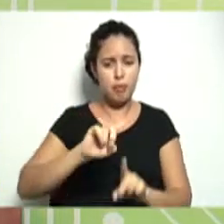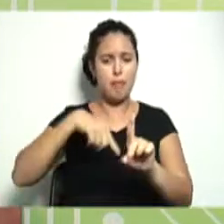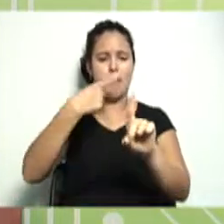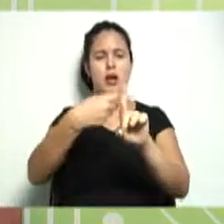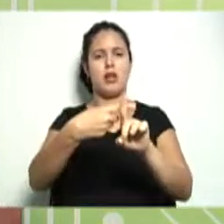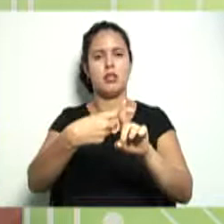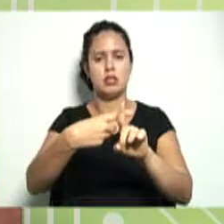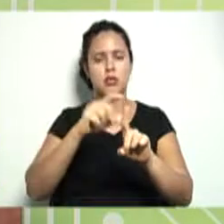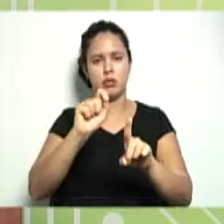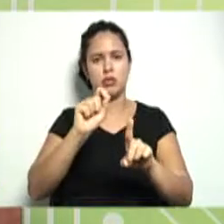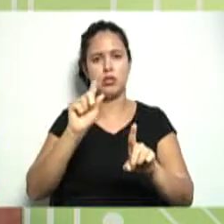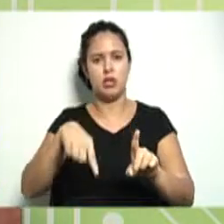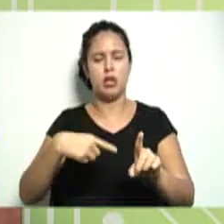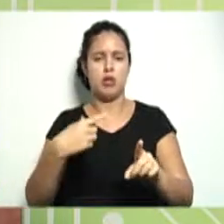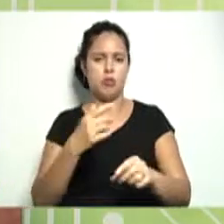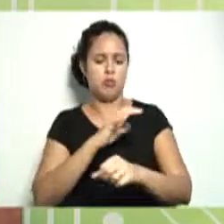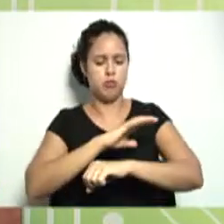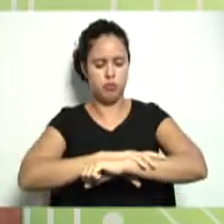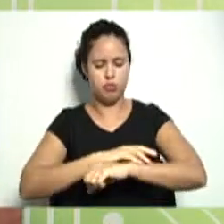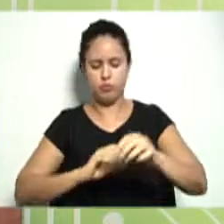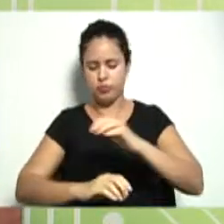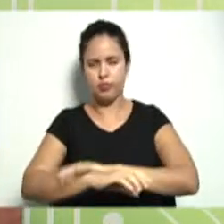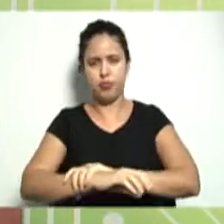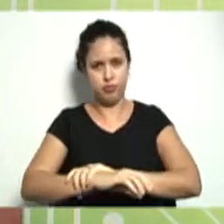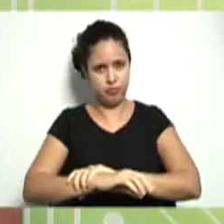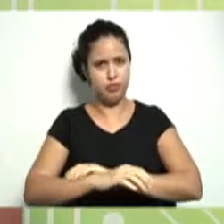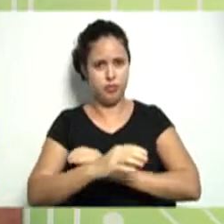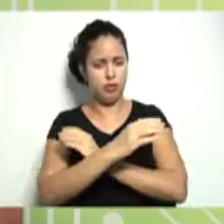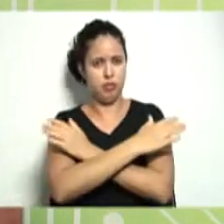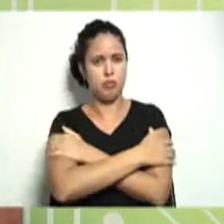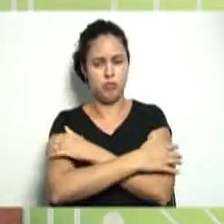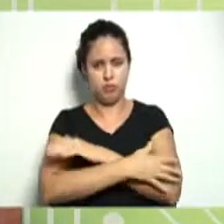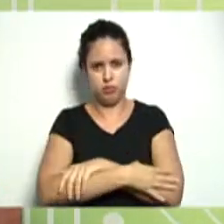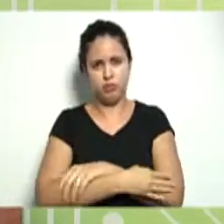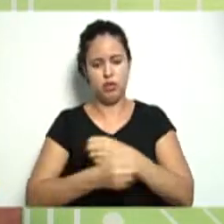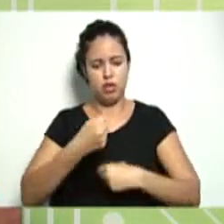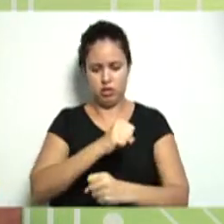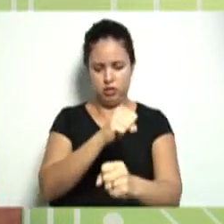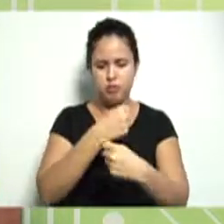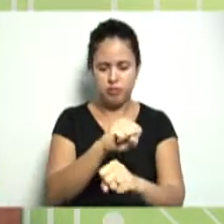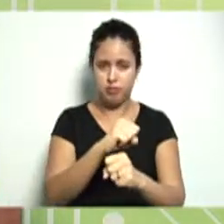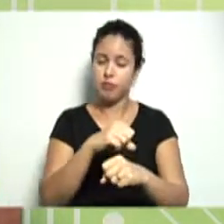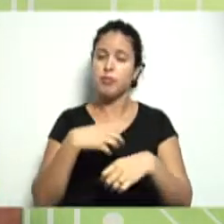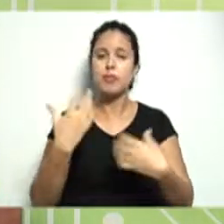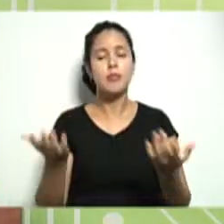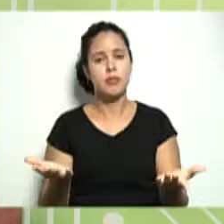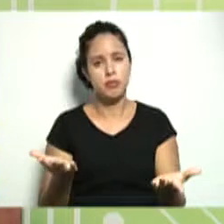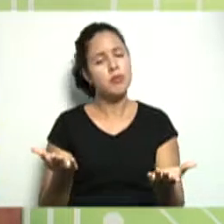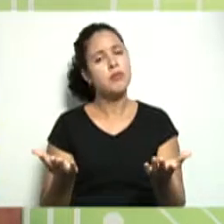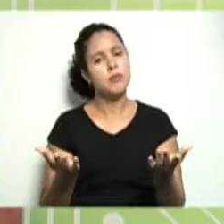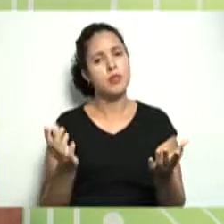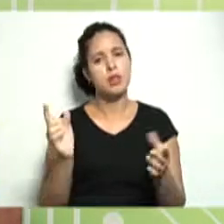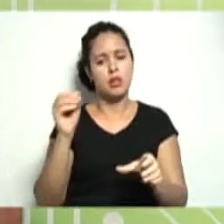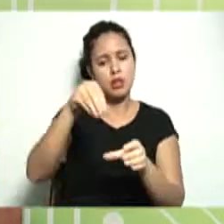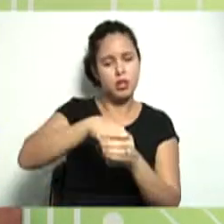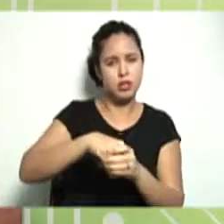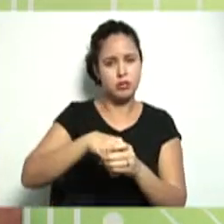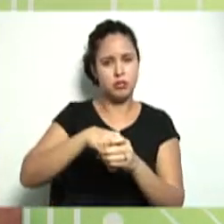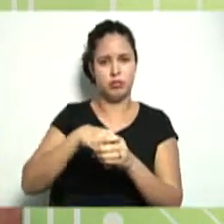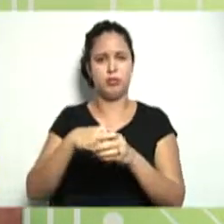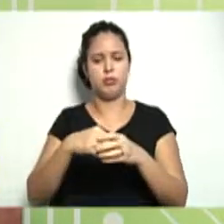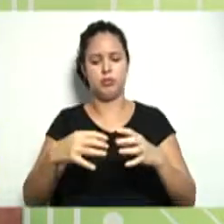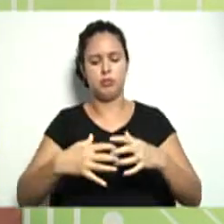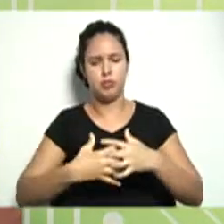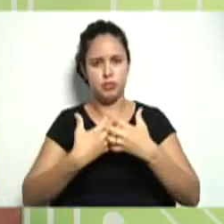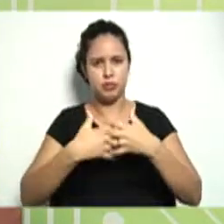a atividade física, né? E embora elas estejam dentro de uma instituição de ensino